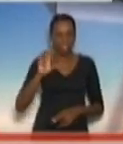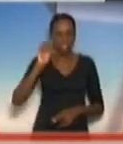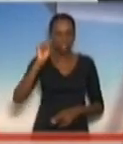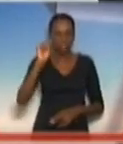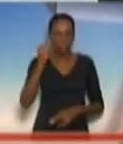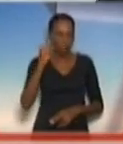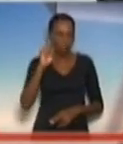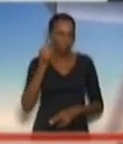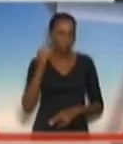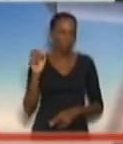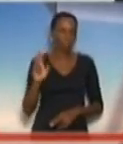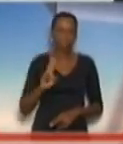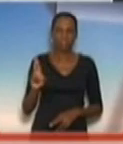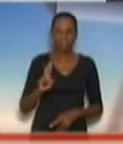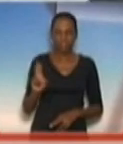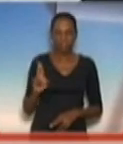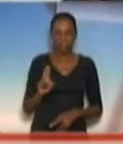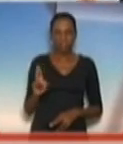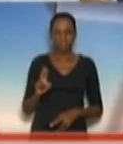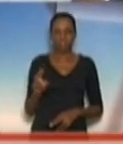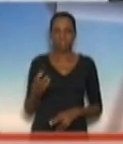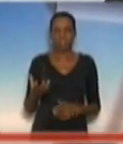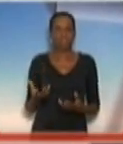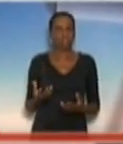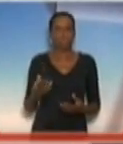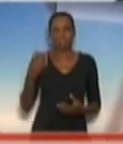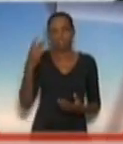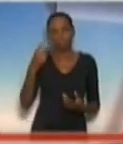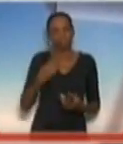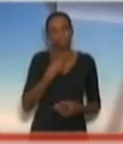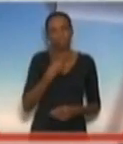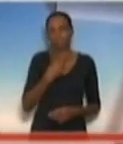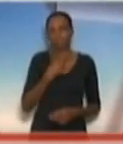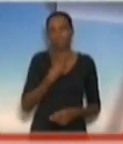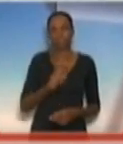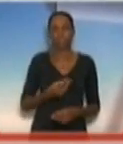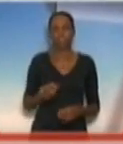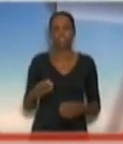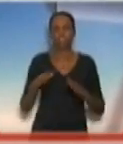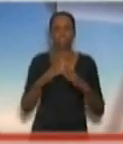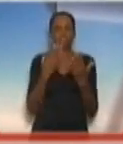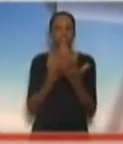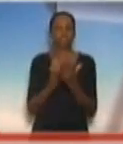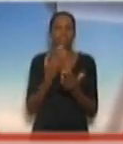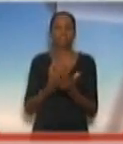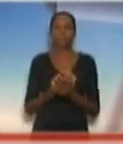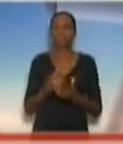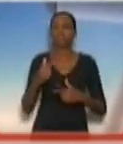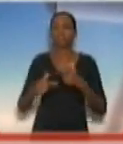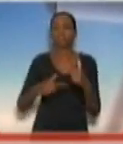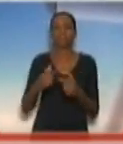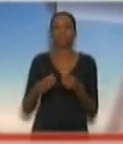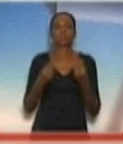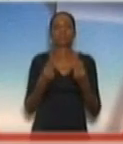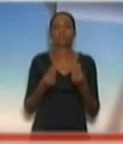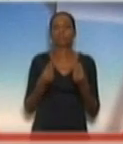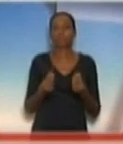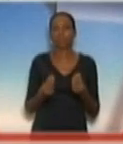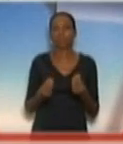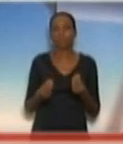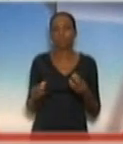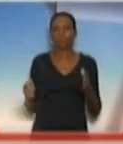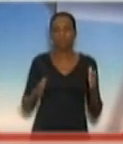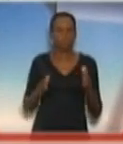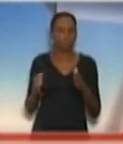8,00, senhor presidente, não dá. Realmente, não sei como que as nossas escolas ainda estão funcionando. Nós estamos vendo um momento